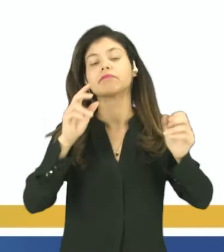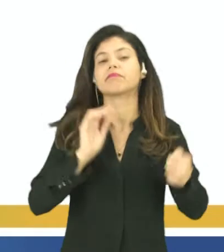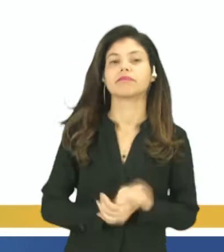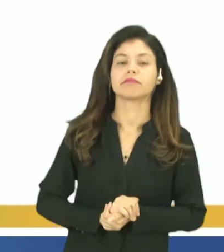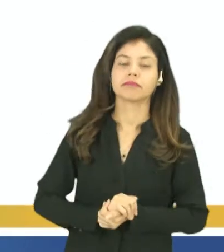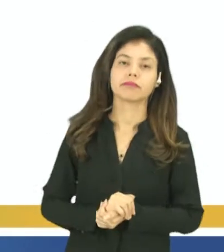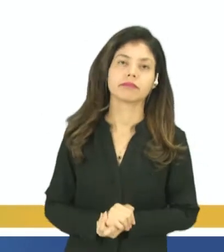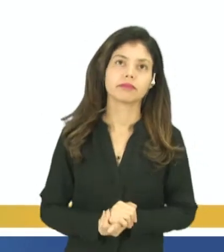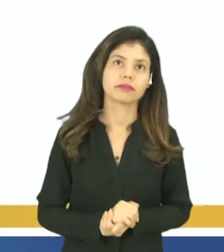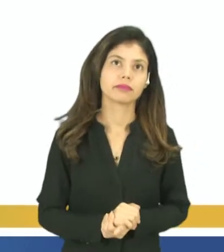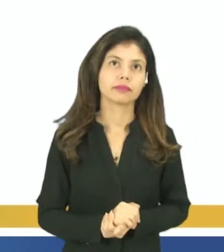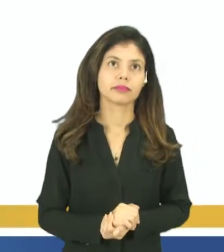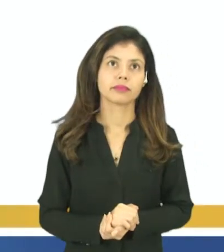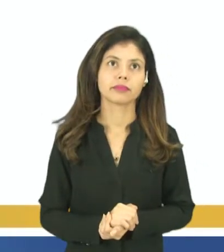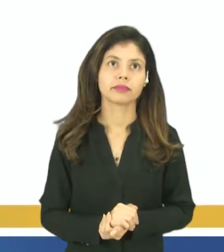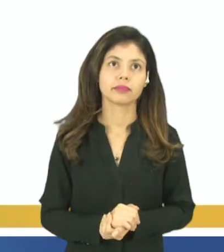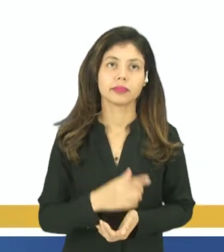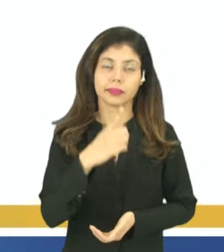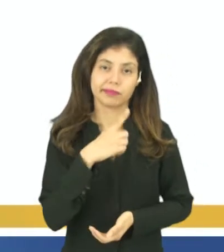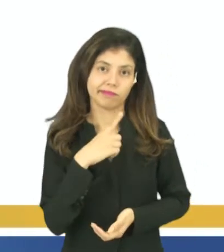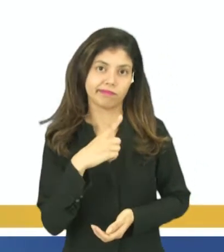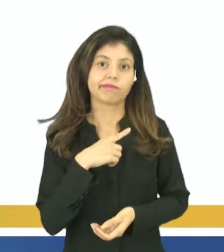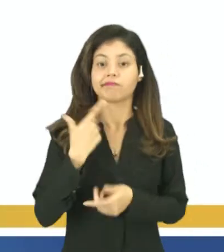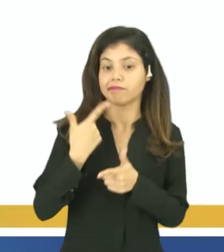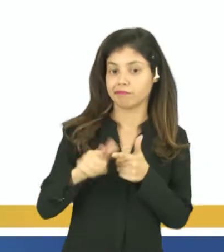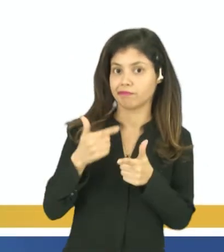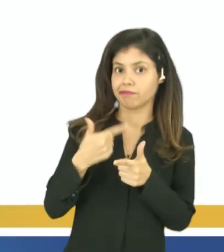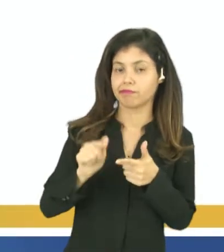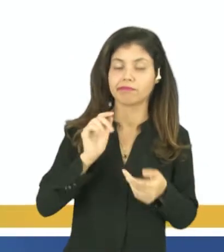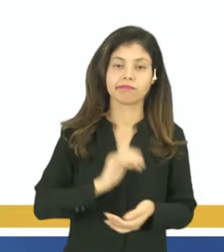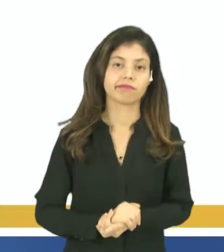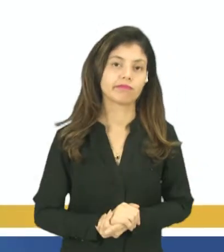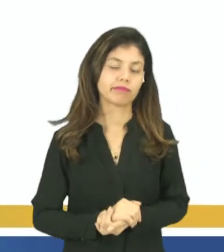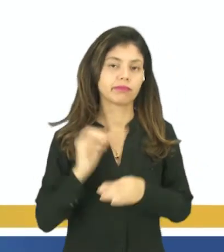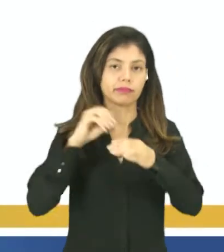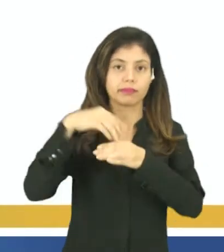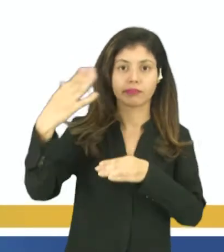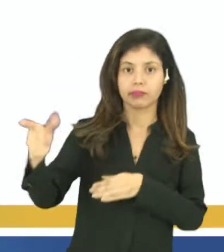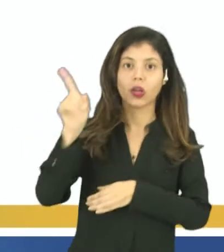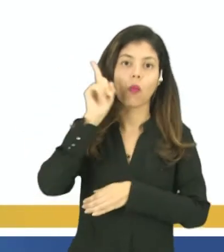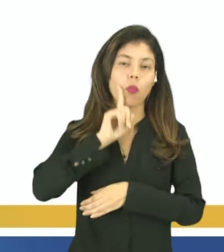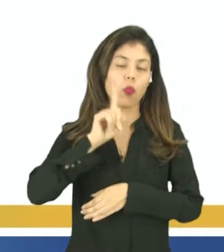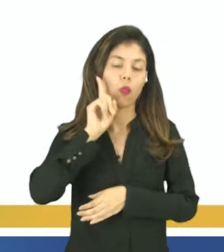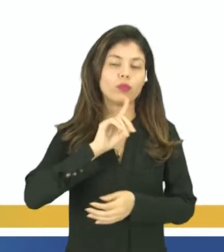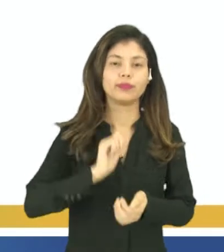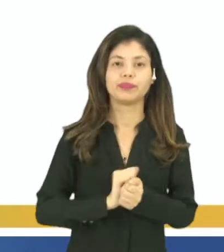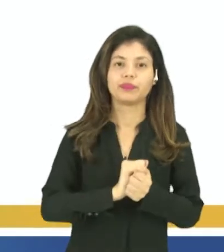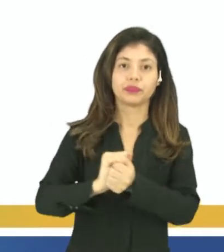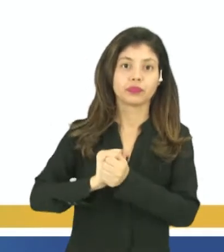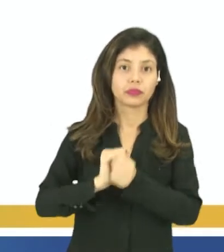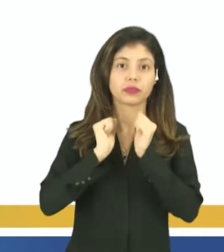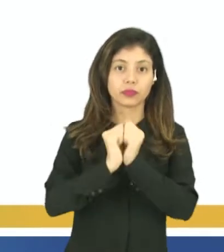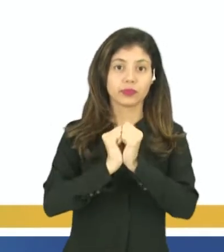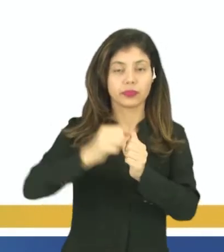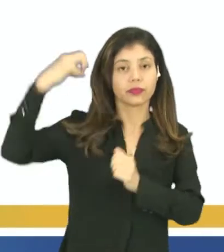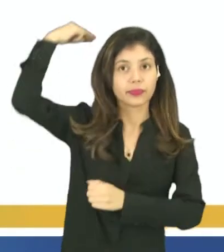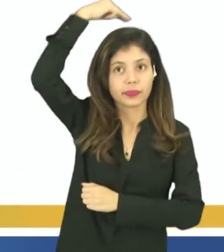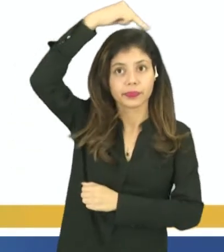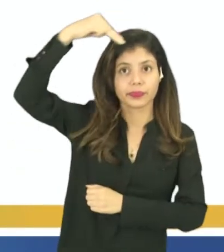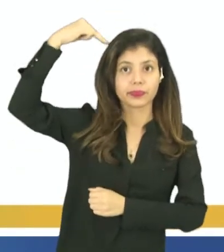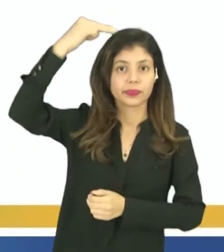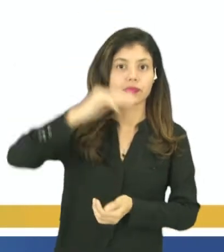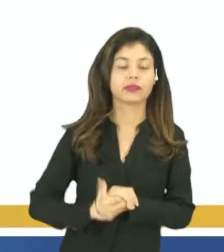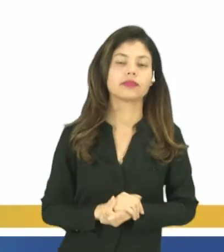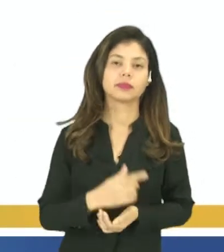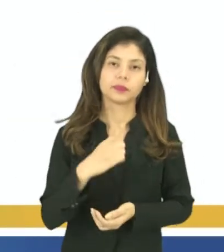facetas das tensões que acontecem na fronteira dos Estados Unidos com o México. Podemos apontar como uma